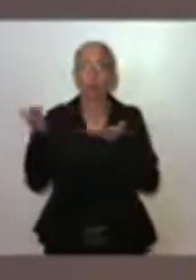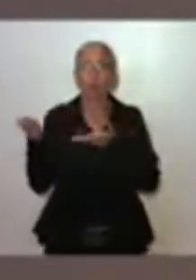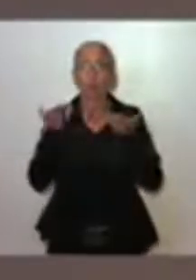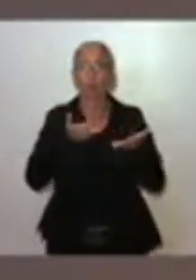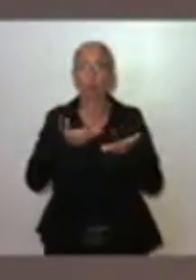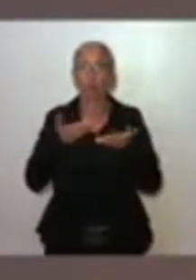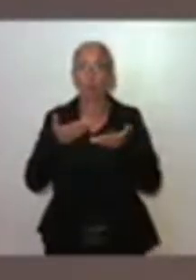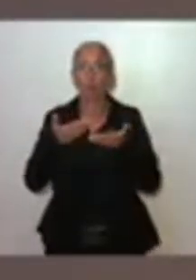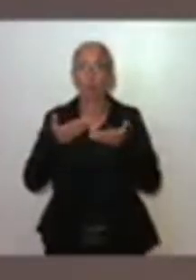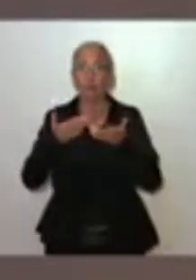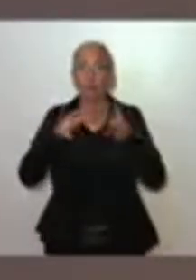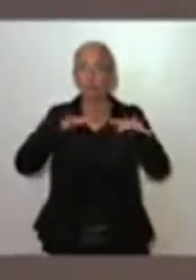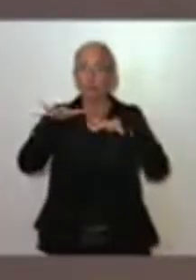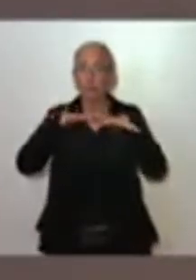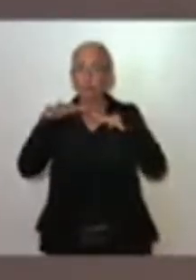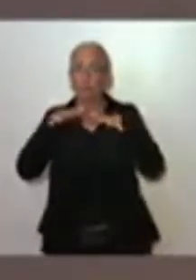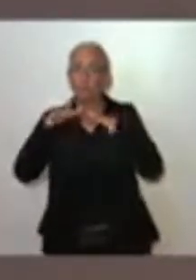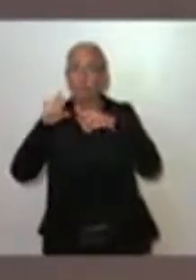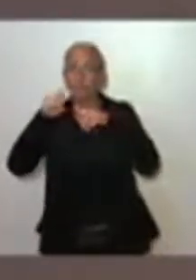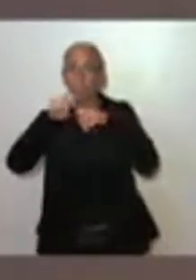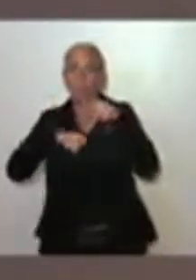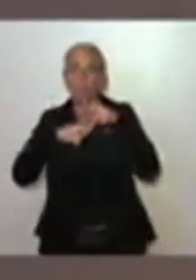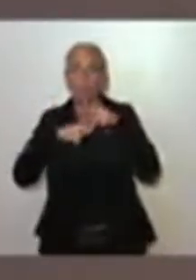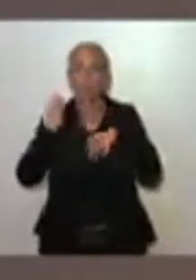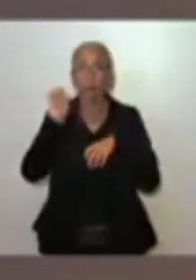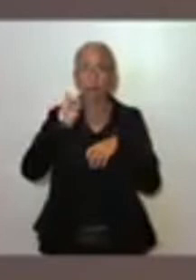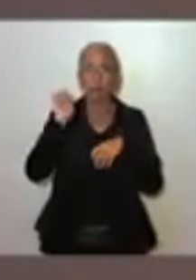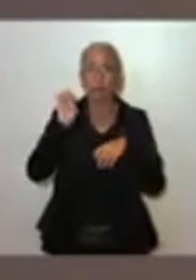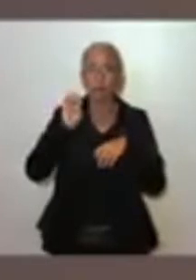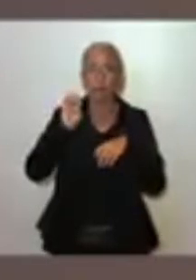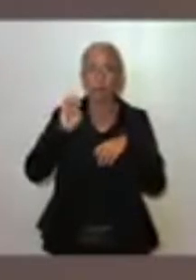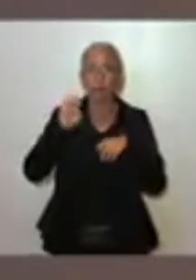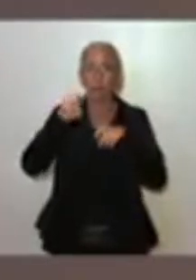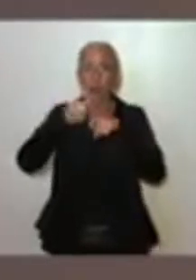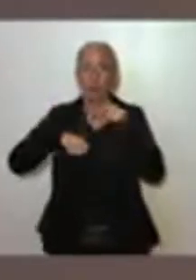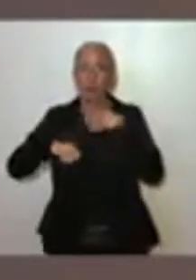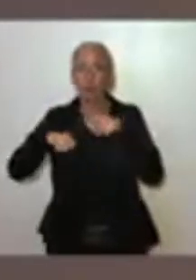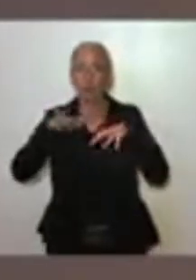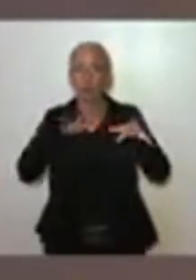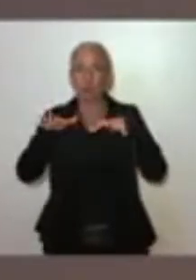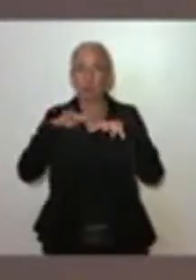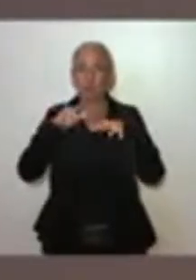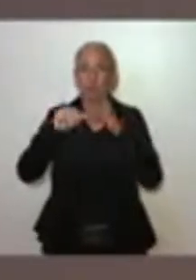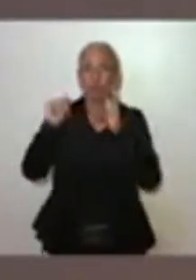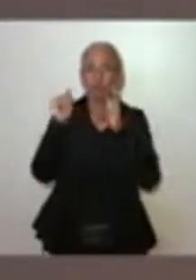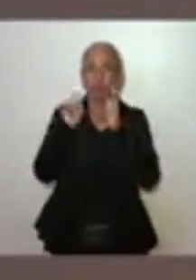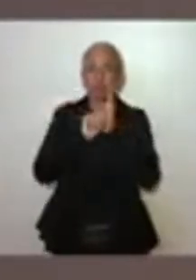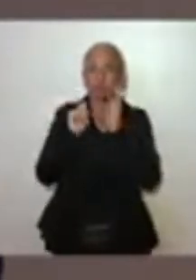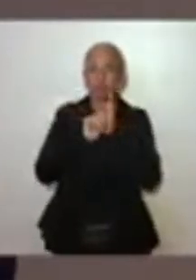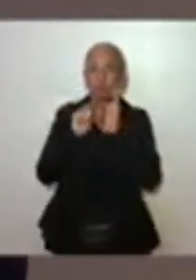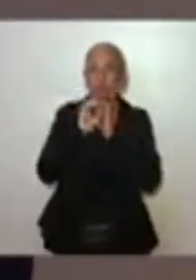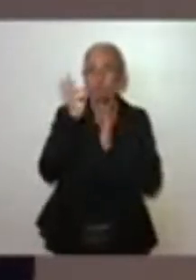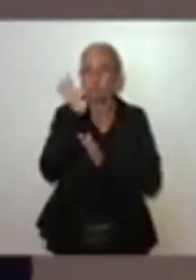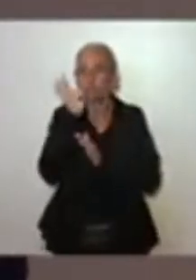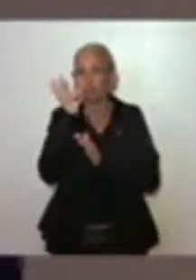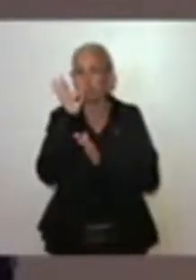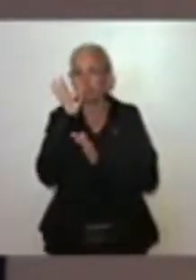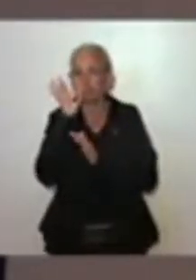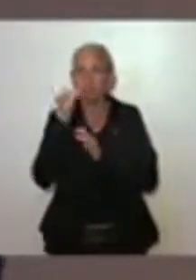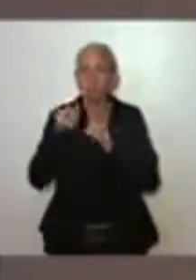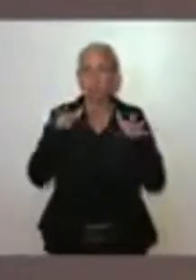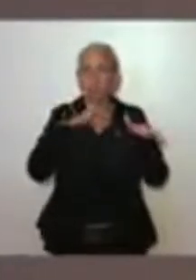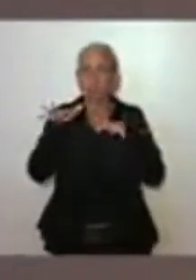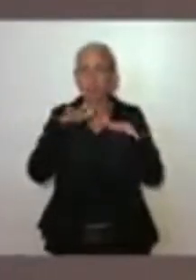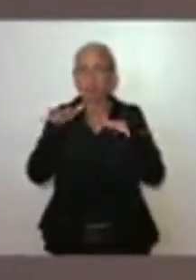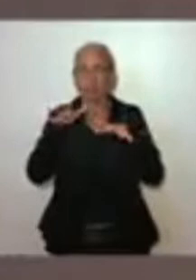parada gay eu já sou convidado para marcha da maconha se preocupa o